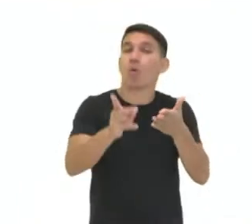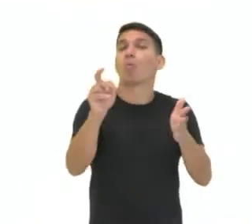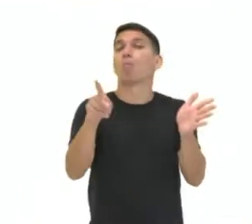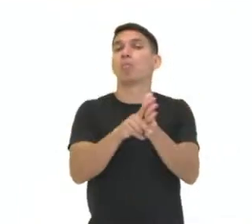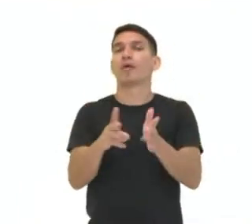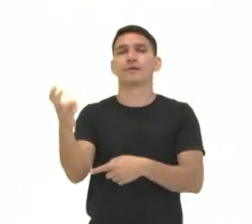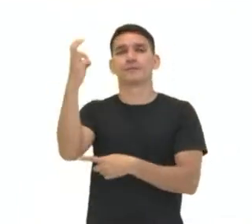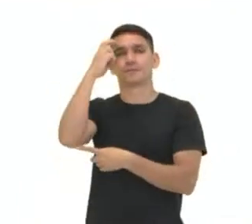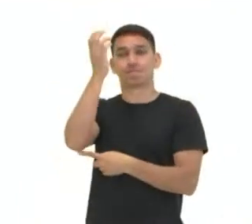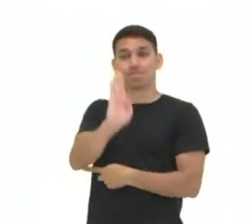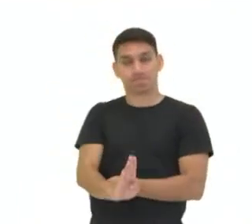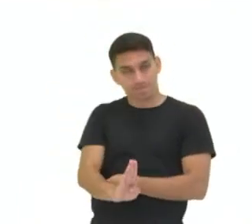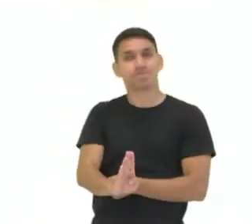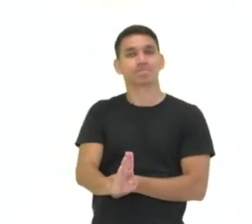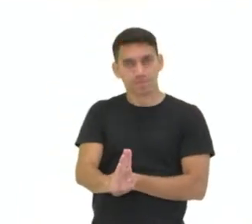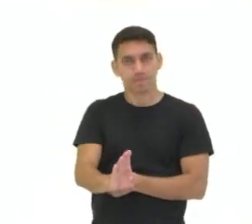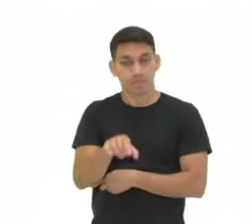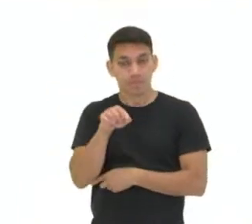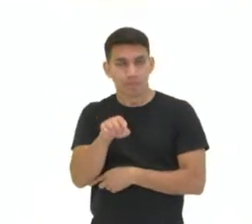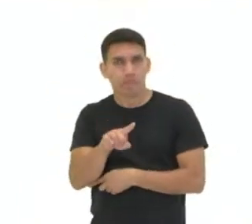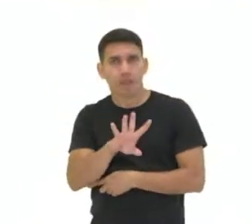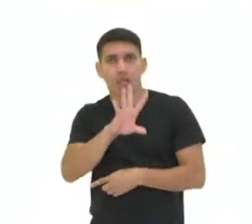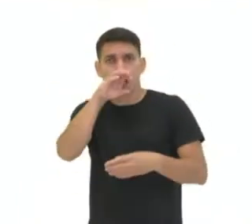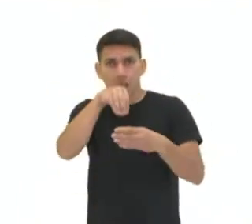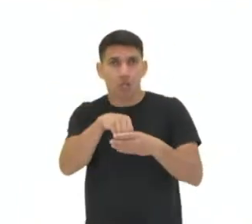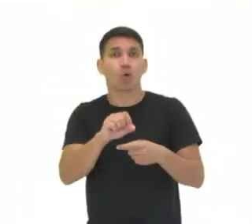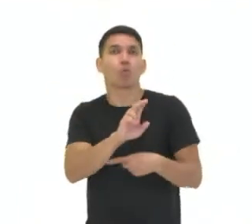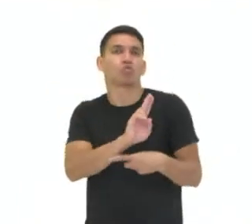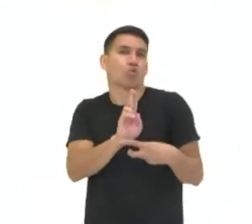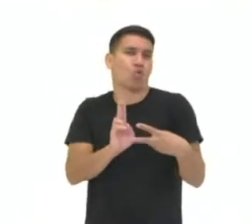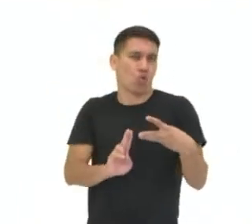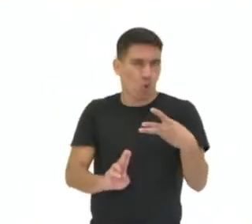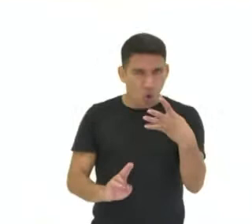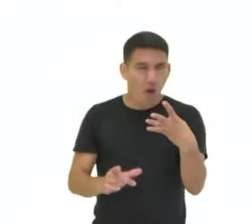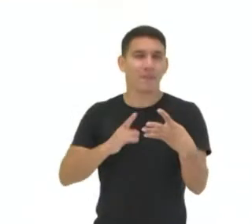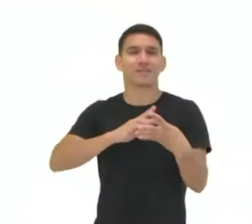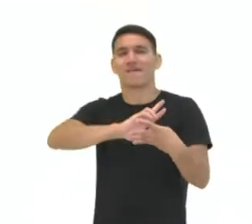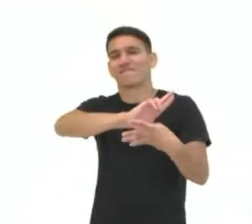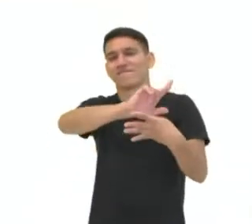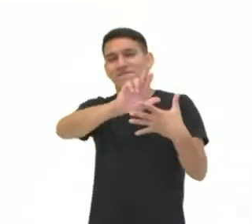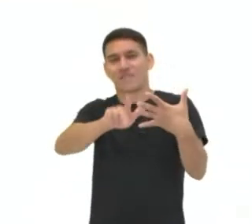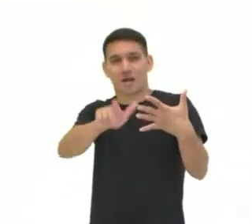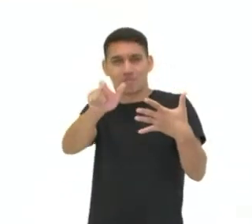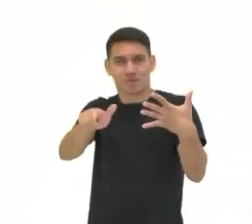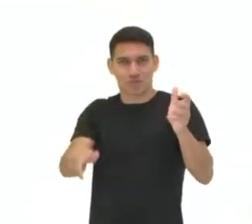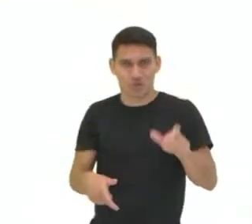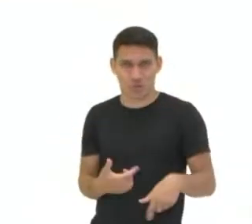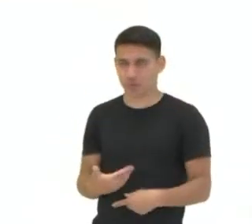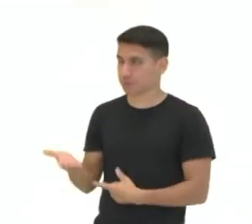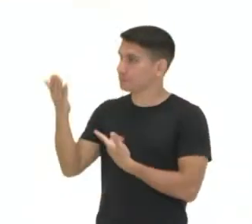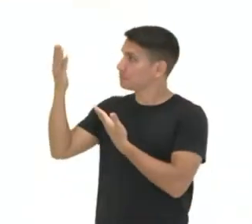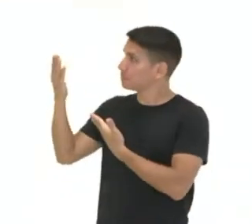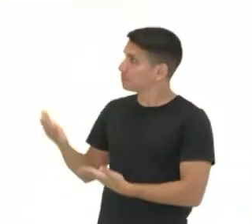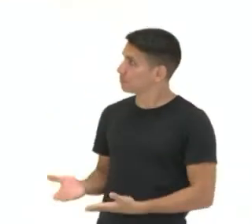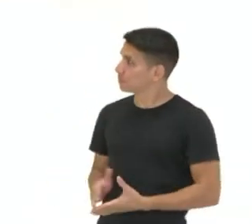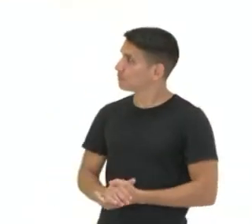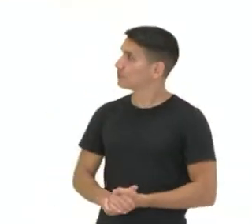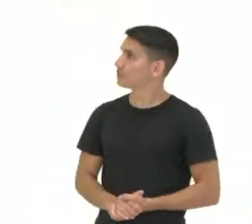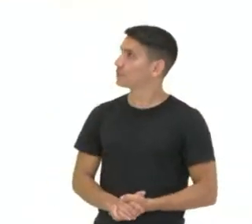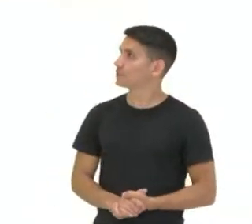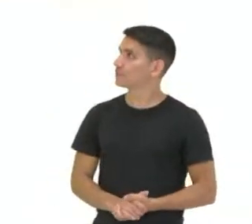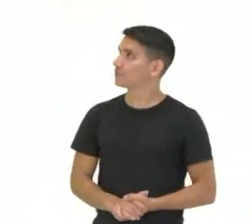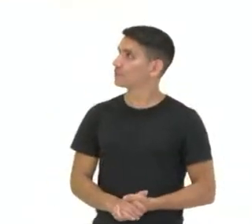brasileira. Estão lá os nomes como o de Irene Ravache, Gilberto Gil, Armando